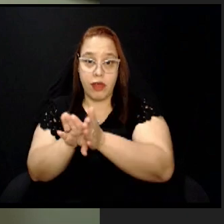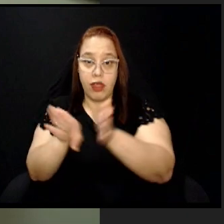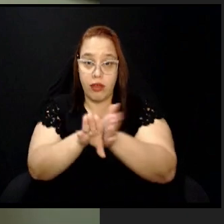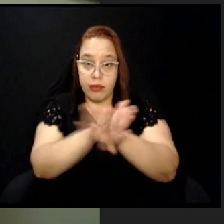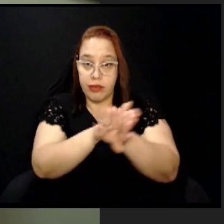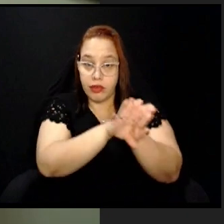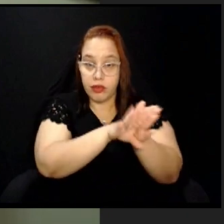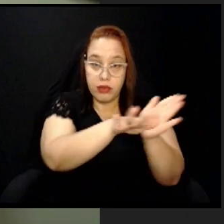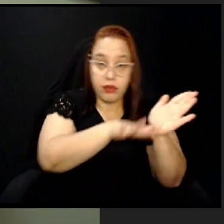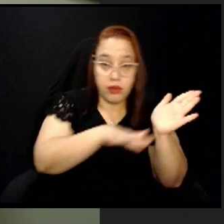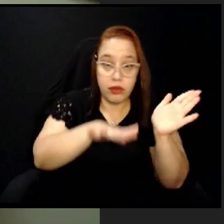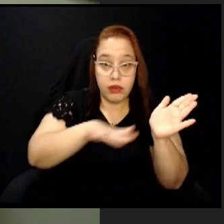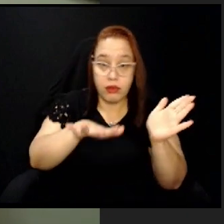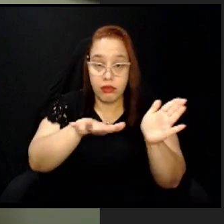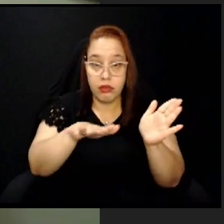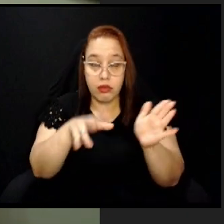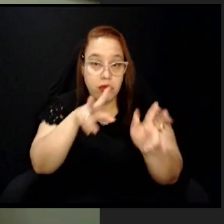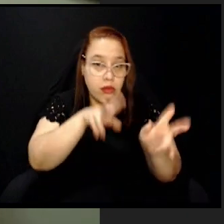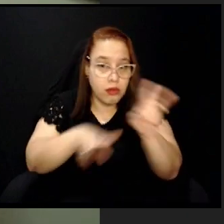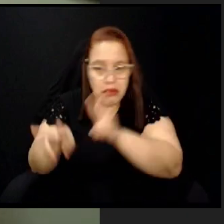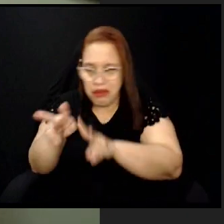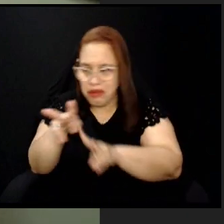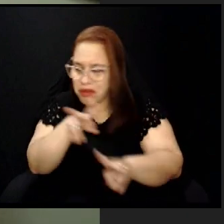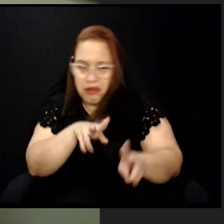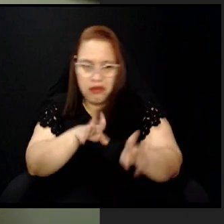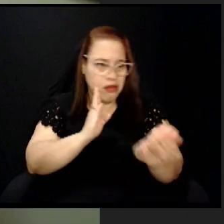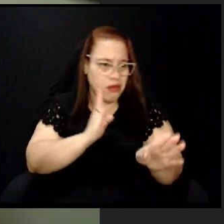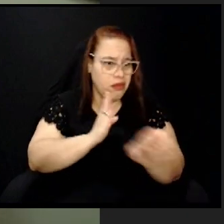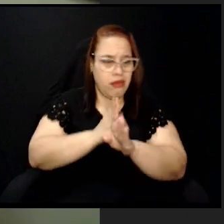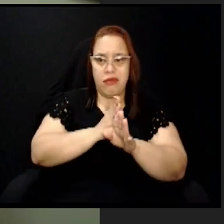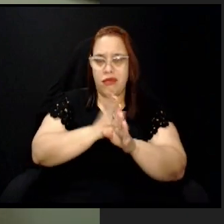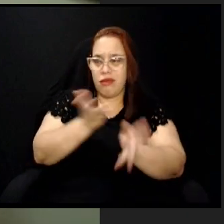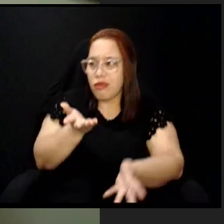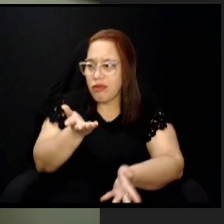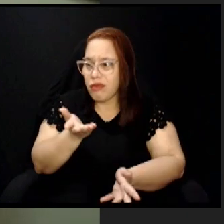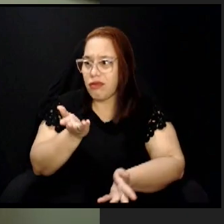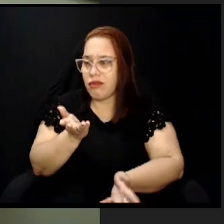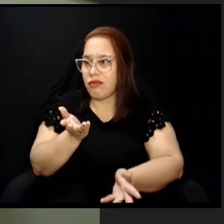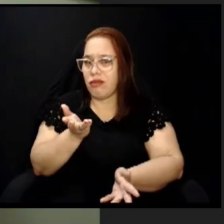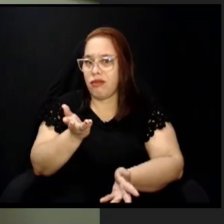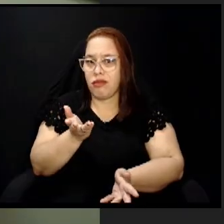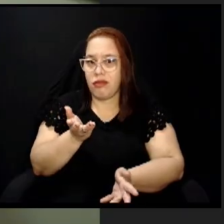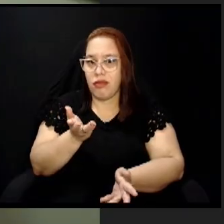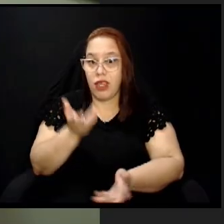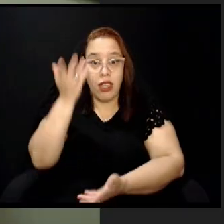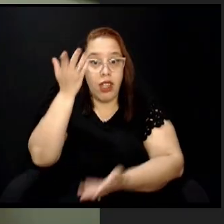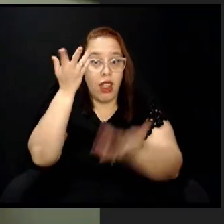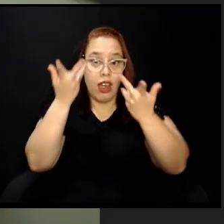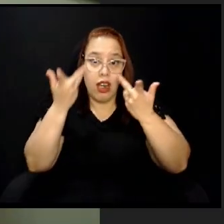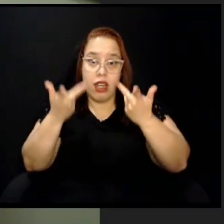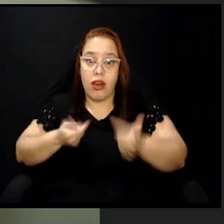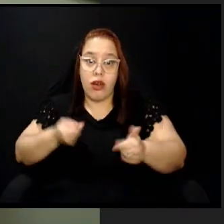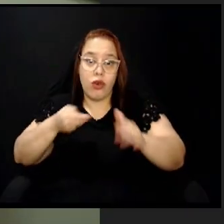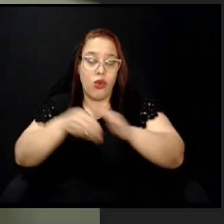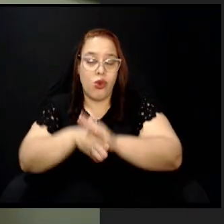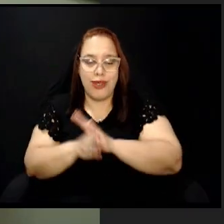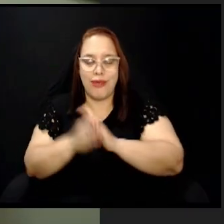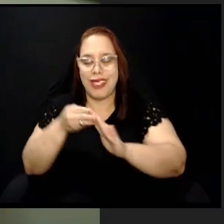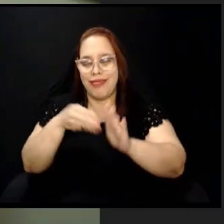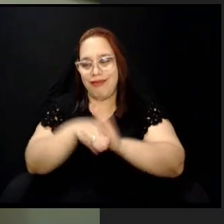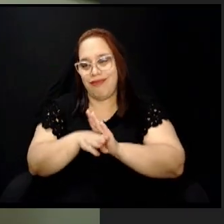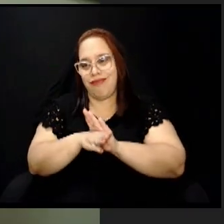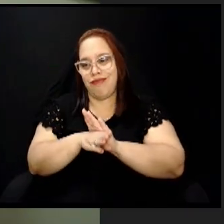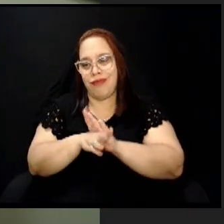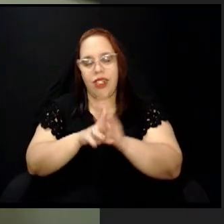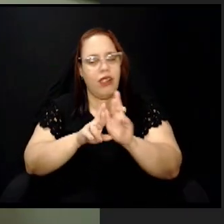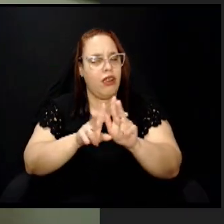nosso litoral, eles vão se deparando com situações que eles, naturalmente, eles não estariam acostumados, das